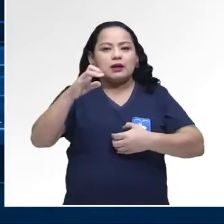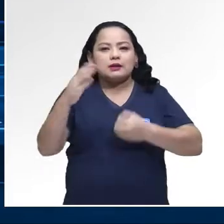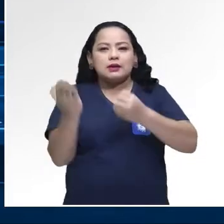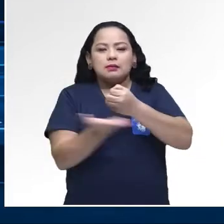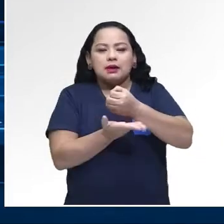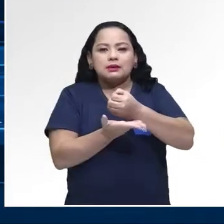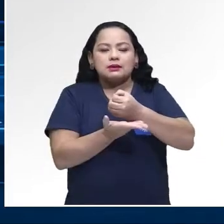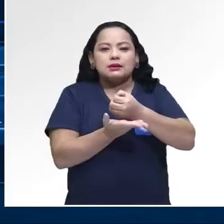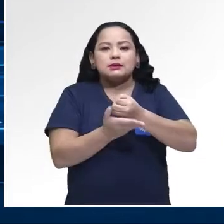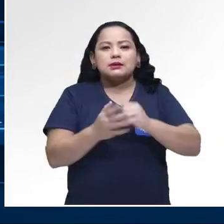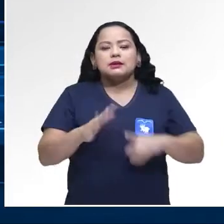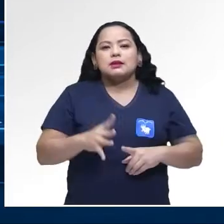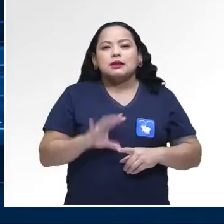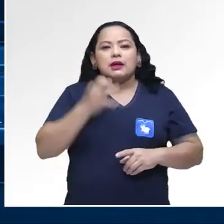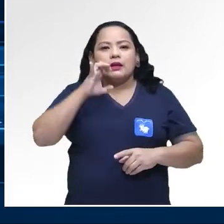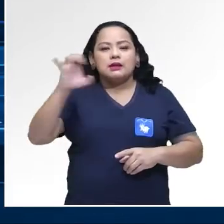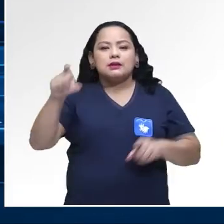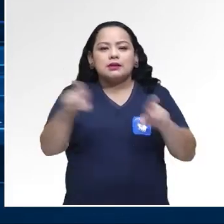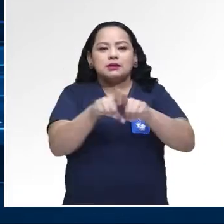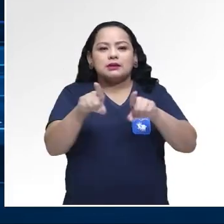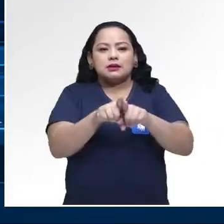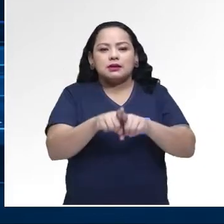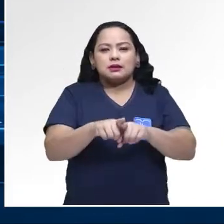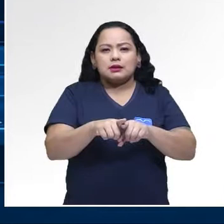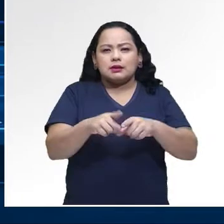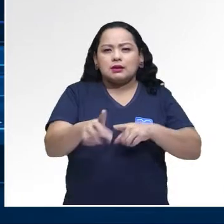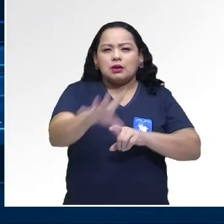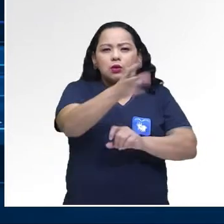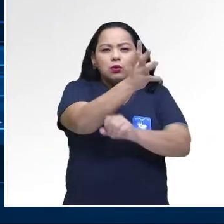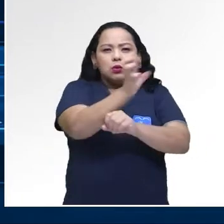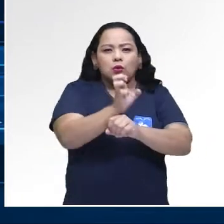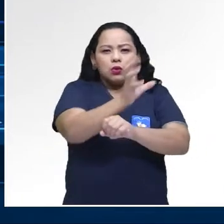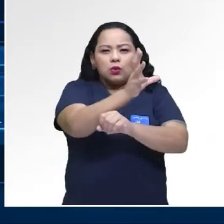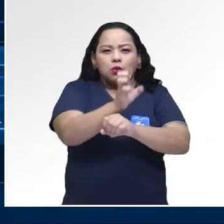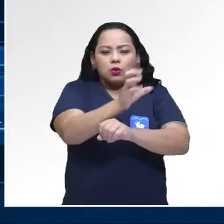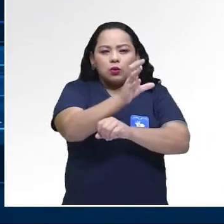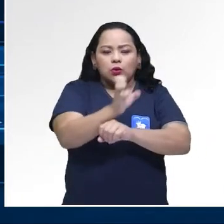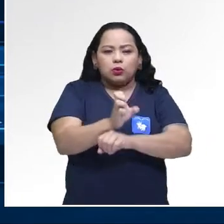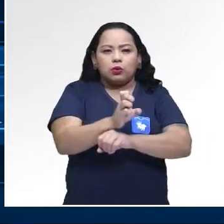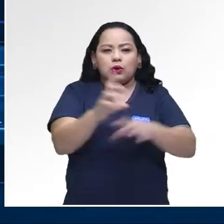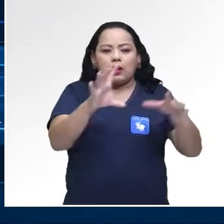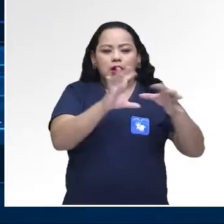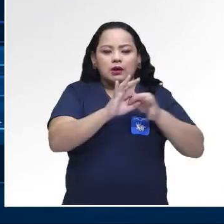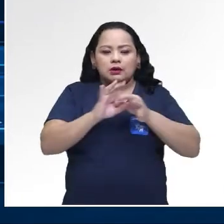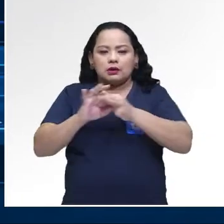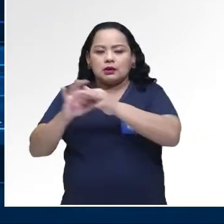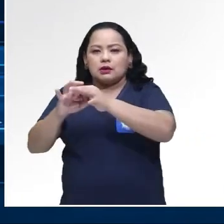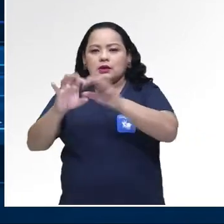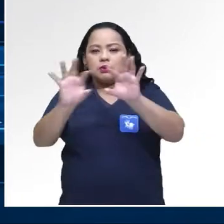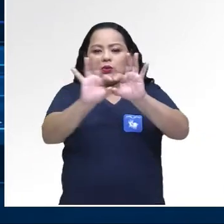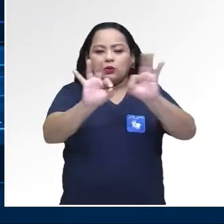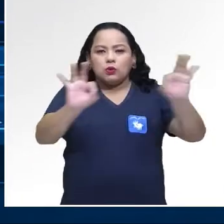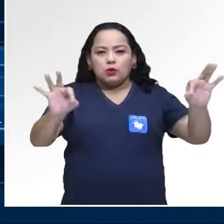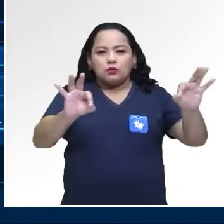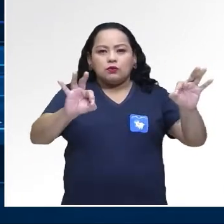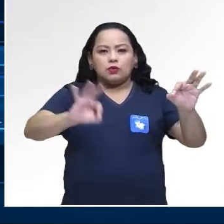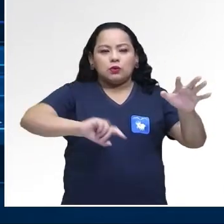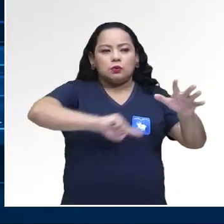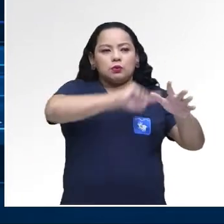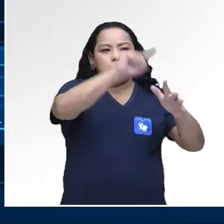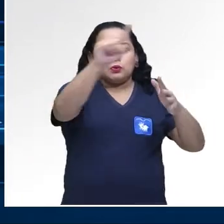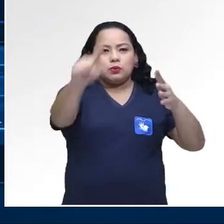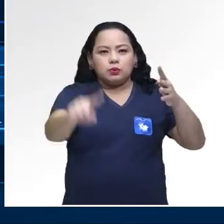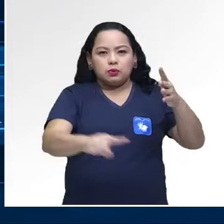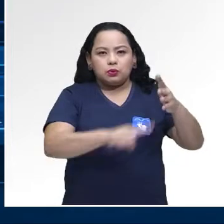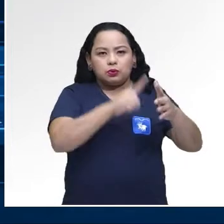geradoras e aparelhos consumidores de energia elétrica que se ligam por fios condutores percorridos por uma